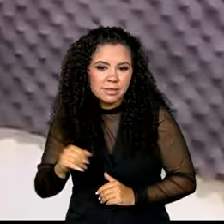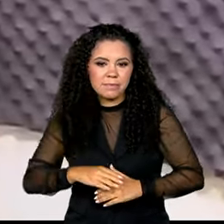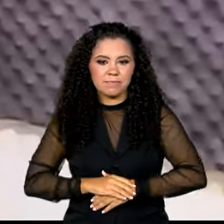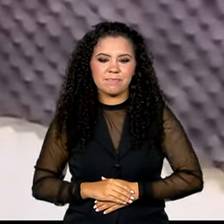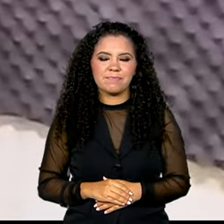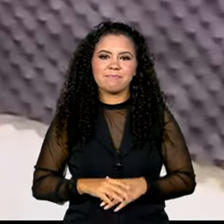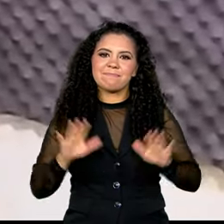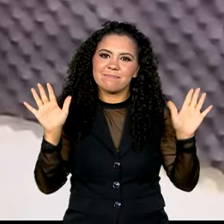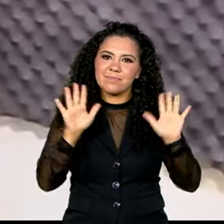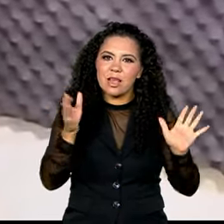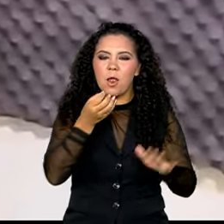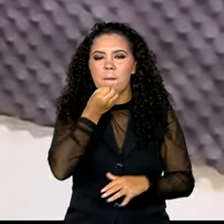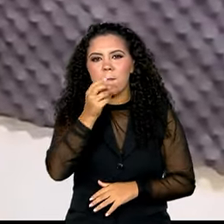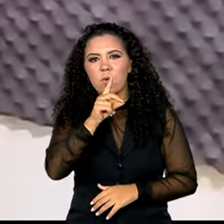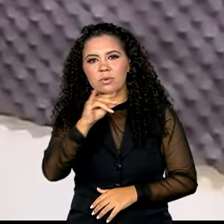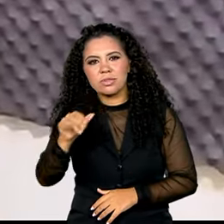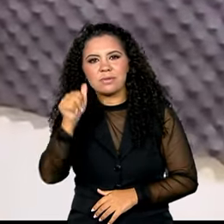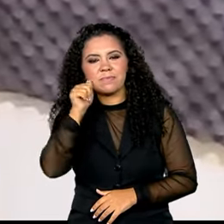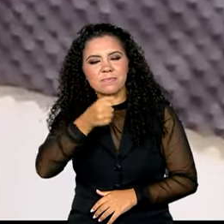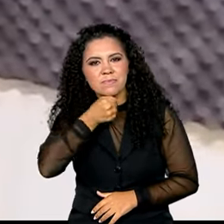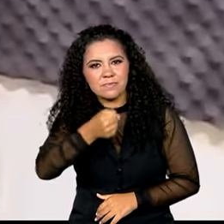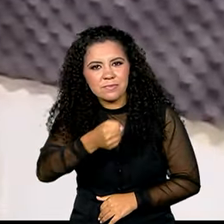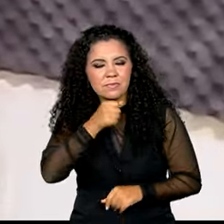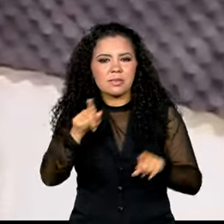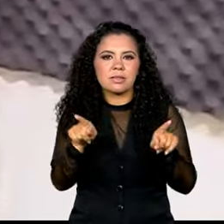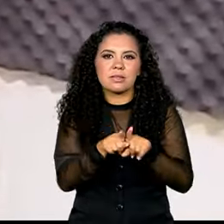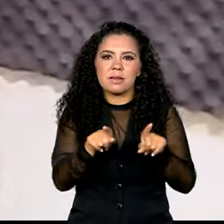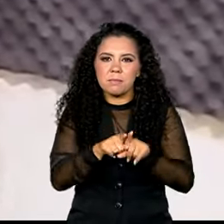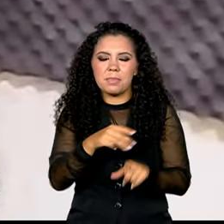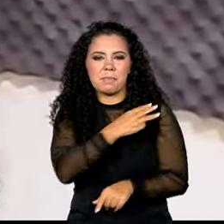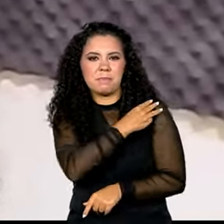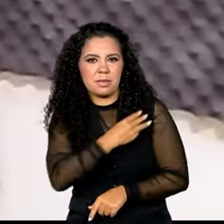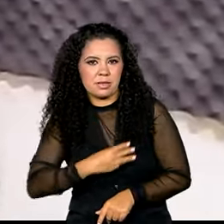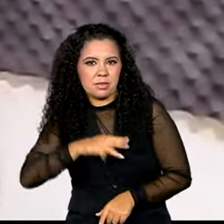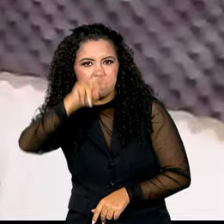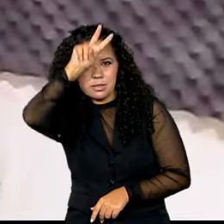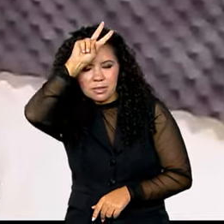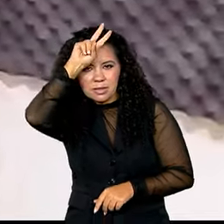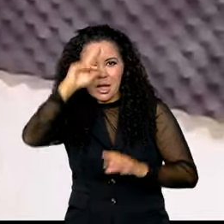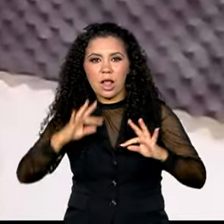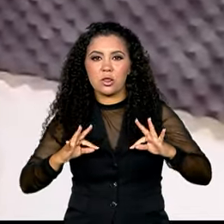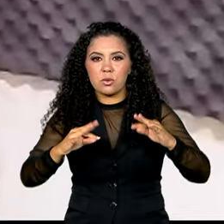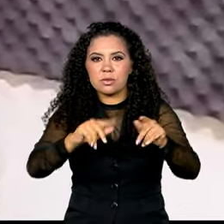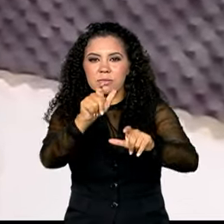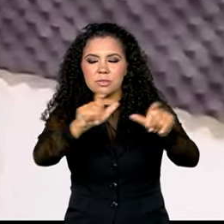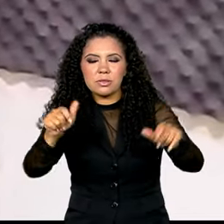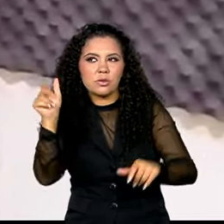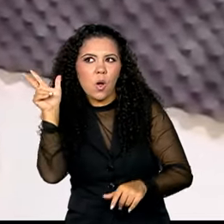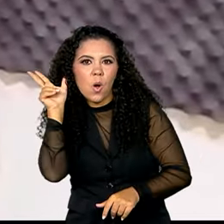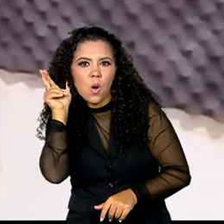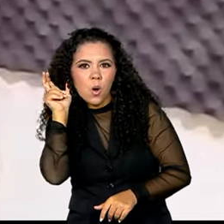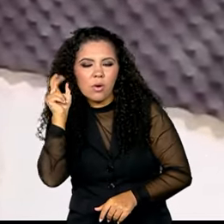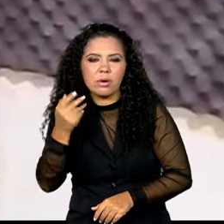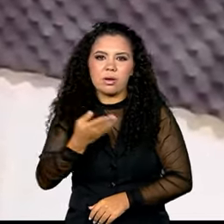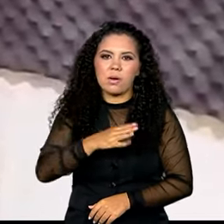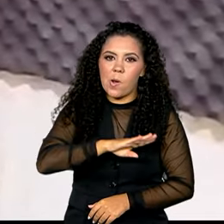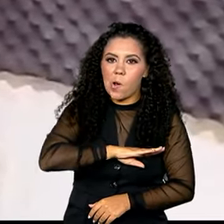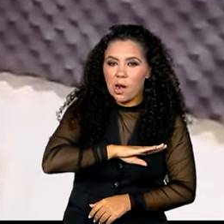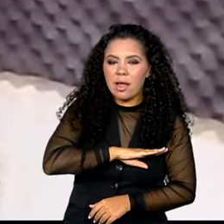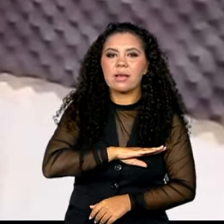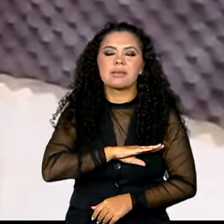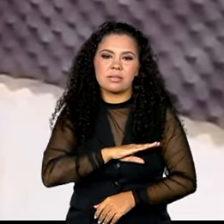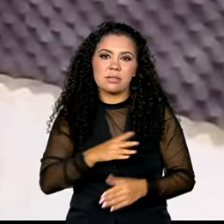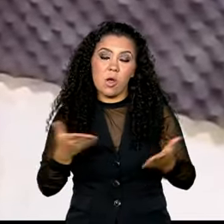Bom dia, Karine Mello. Bom dia, ministro. Bom dia a todos os ouvintes. Bom dia aos colegas. A pergunta de hoje no Bom Dia,